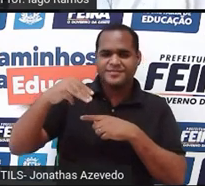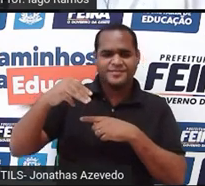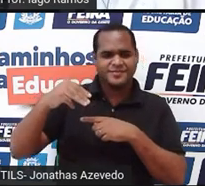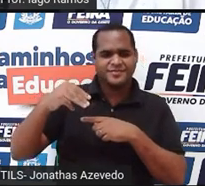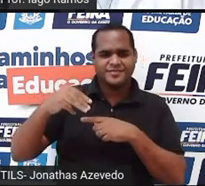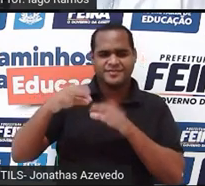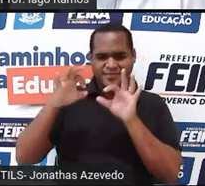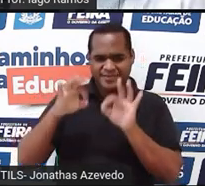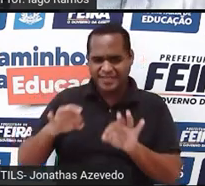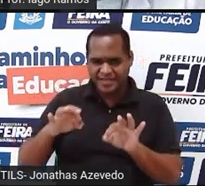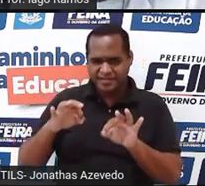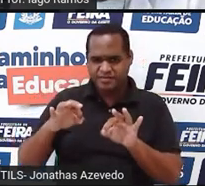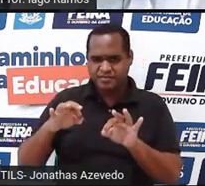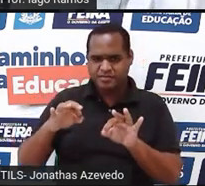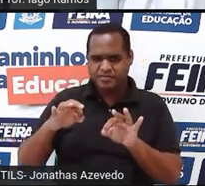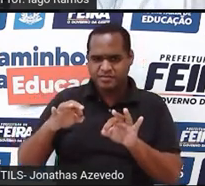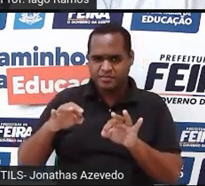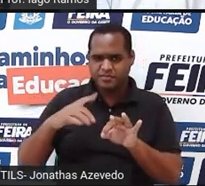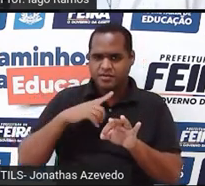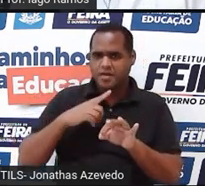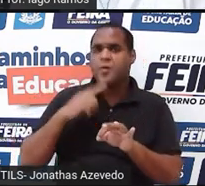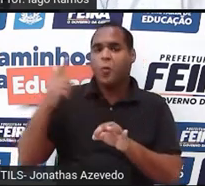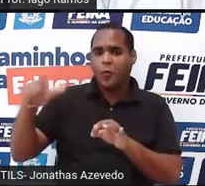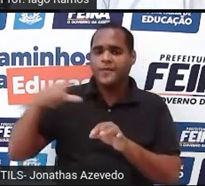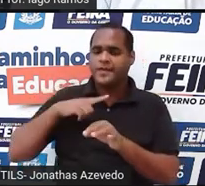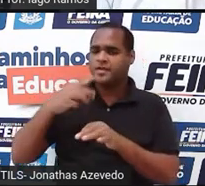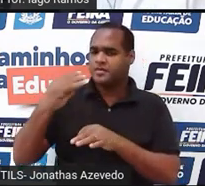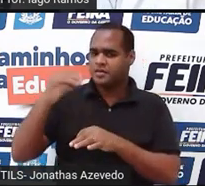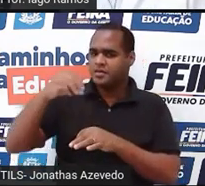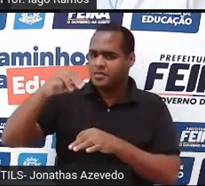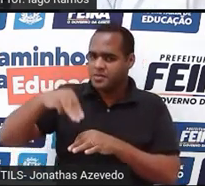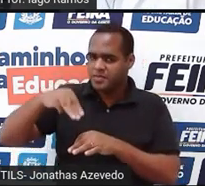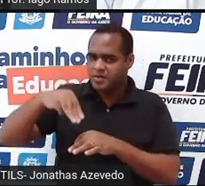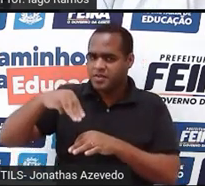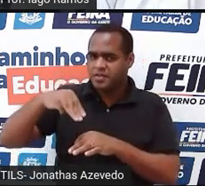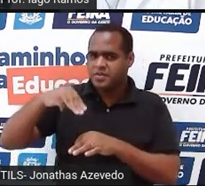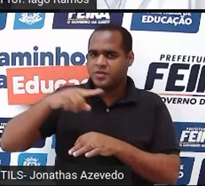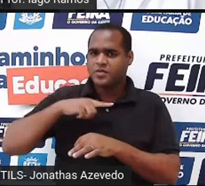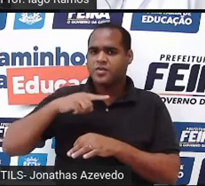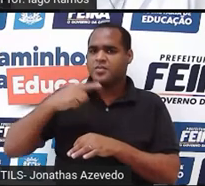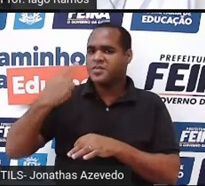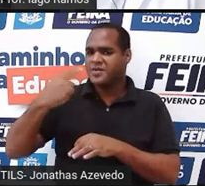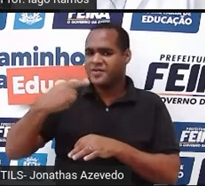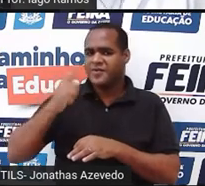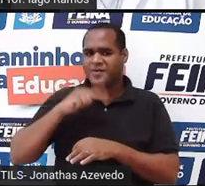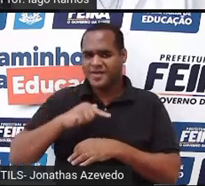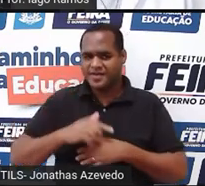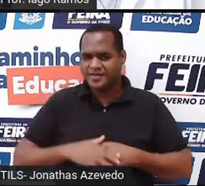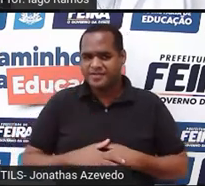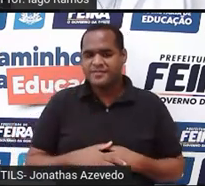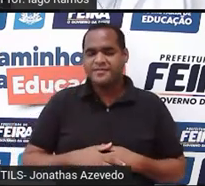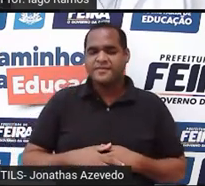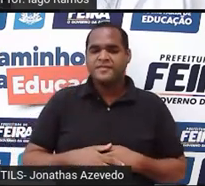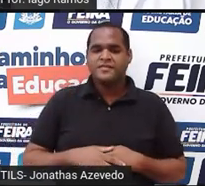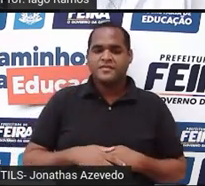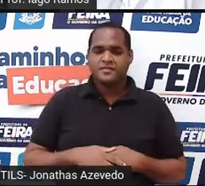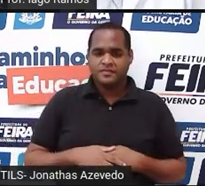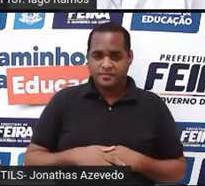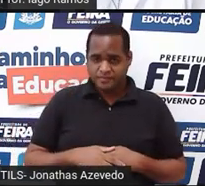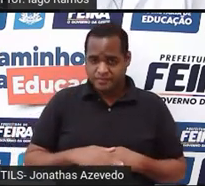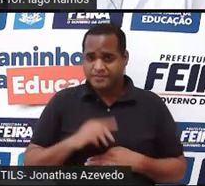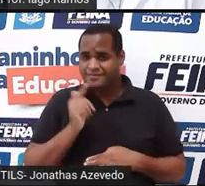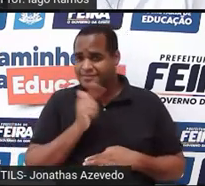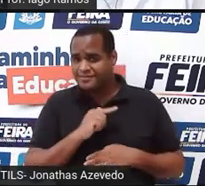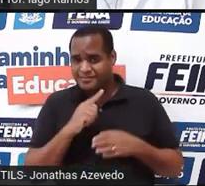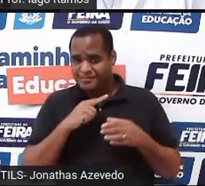primeiro tempo é certo que outro gol é feito o aos 30 minutos do primeiro tempo né É